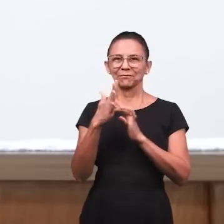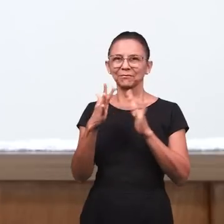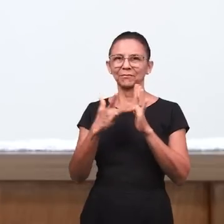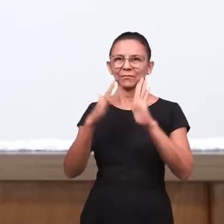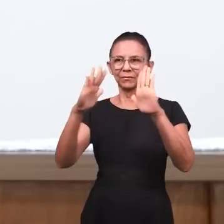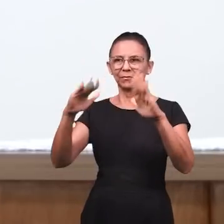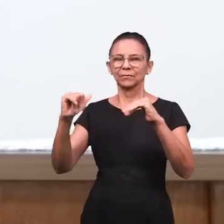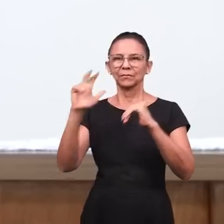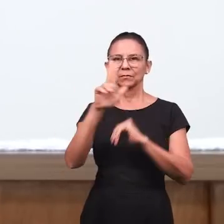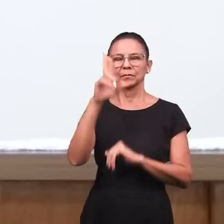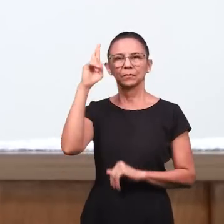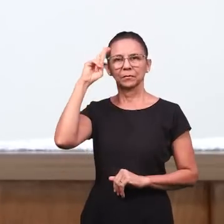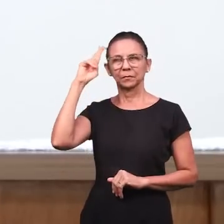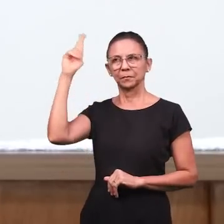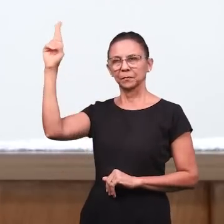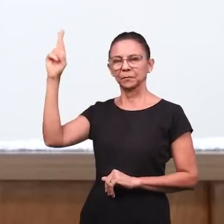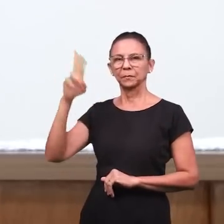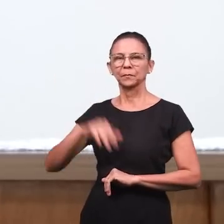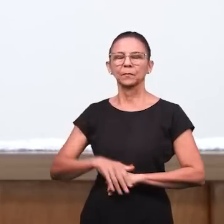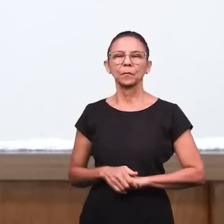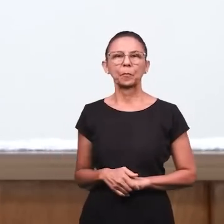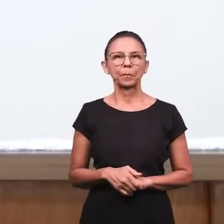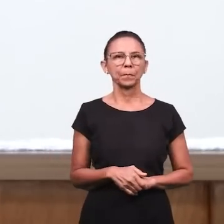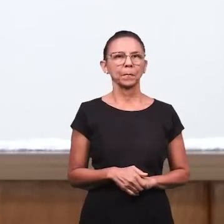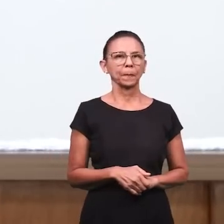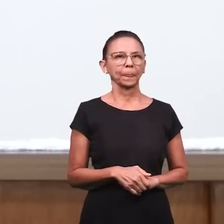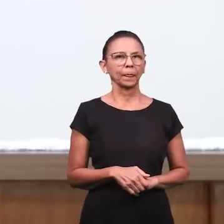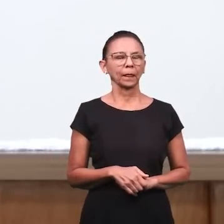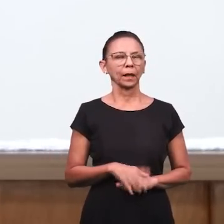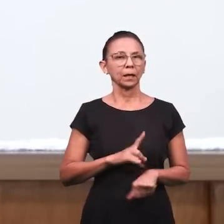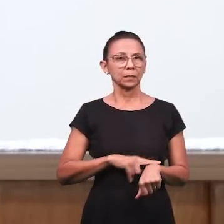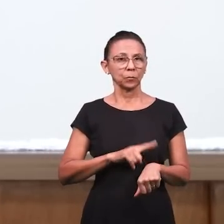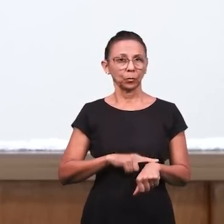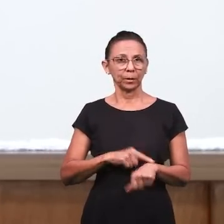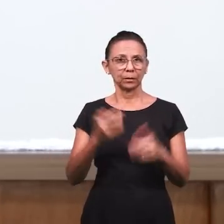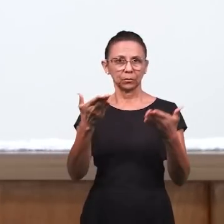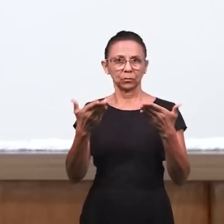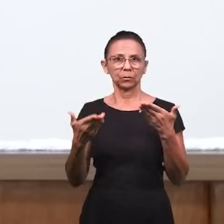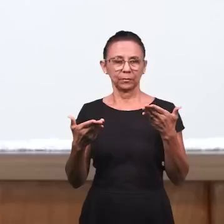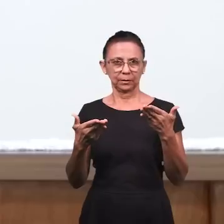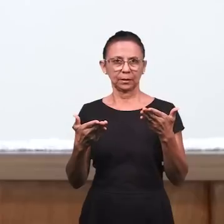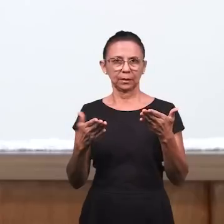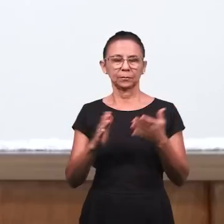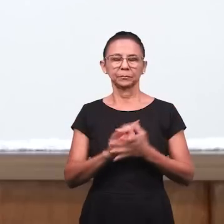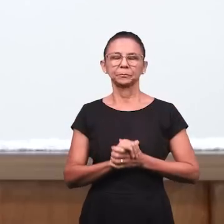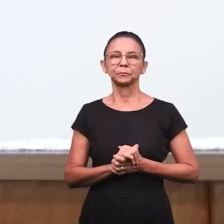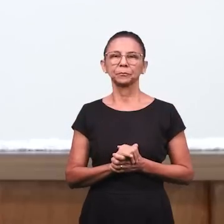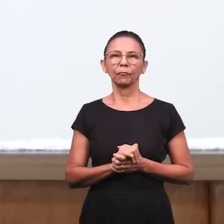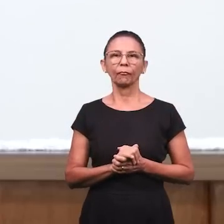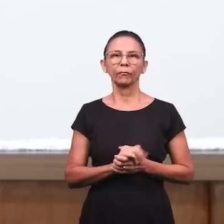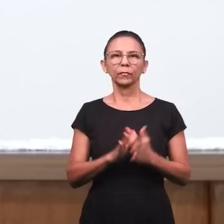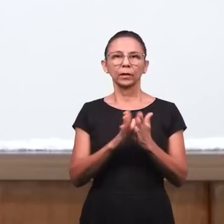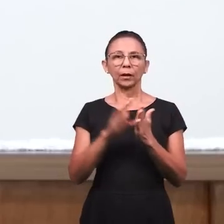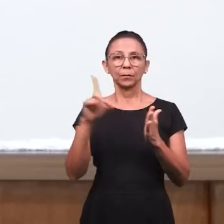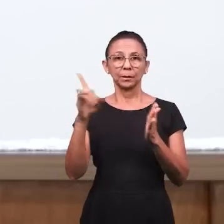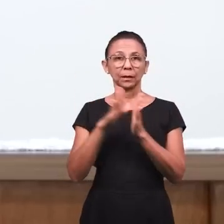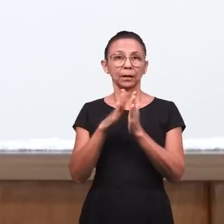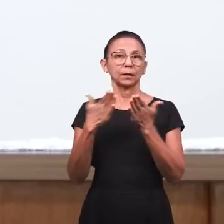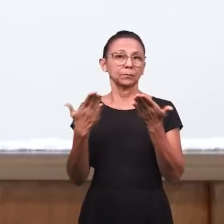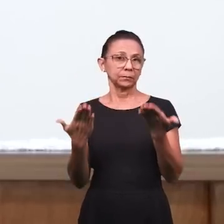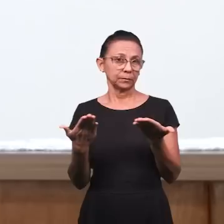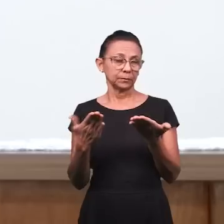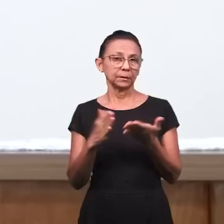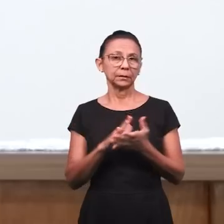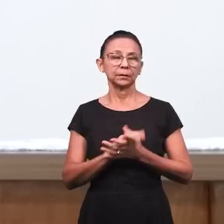Glória a Jesus, bendito seja o nosso Deus. Agora eu quero convidar a todos a abrirem as suas